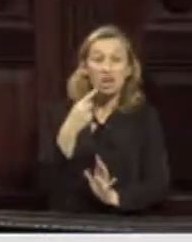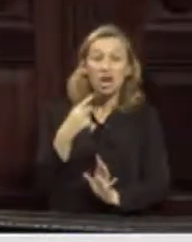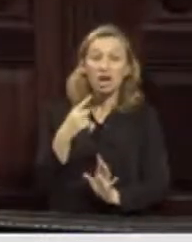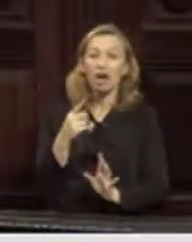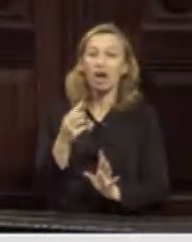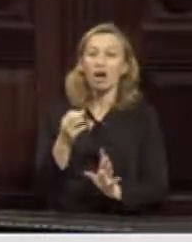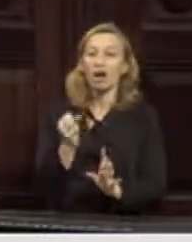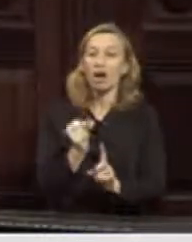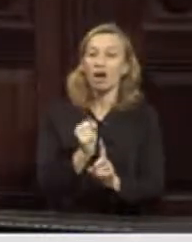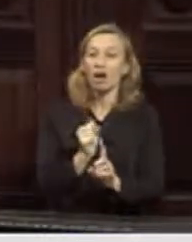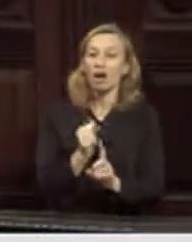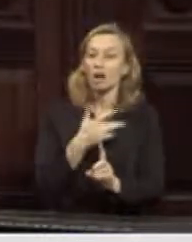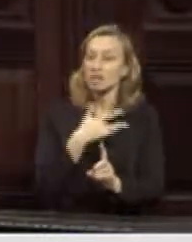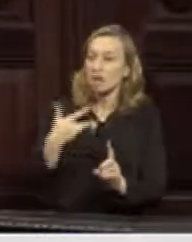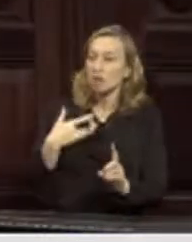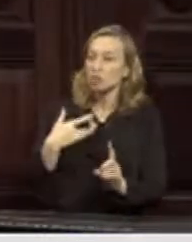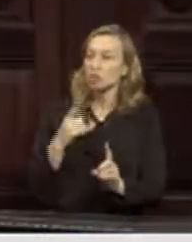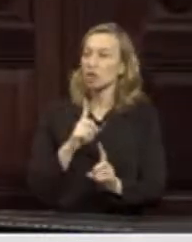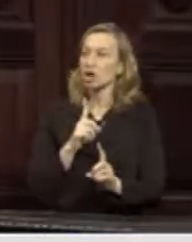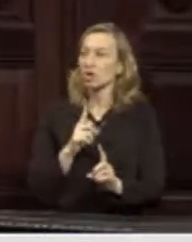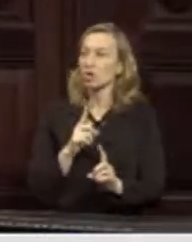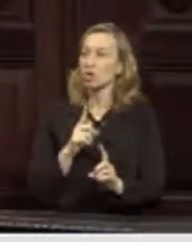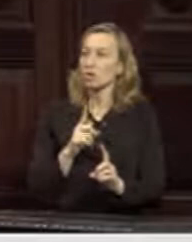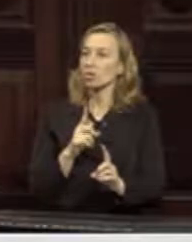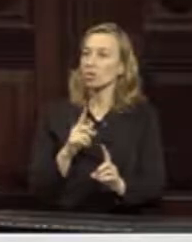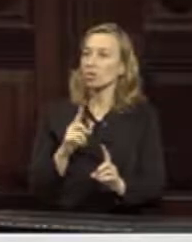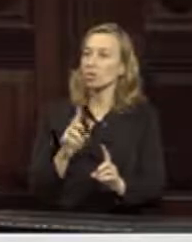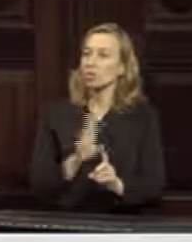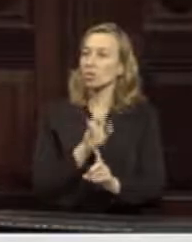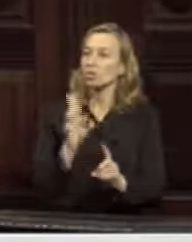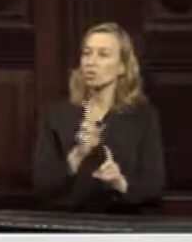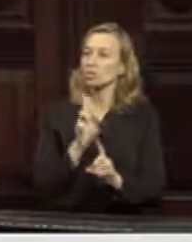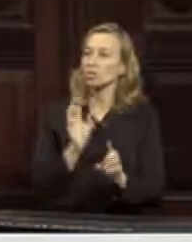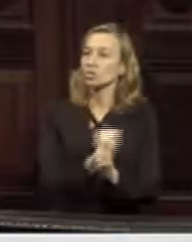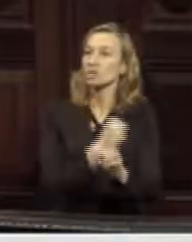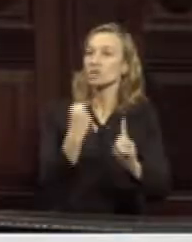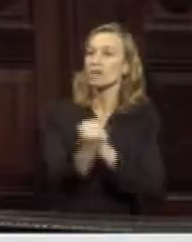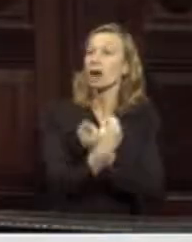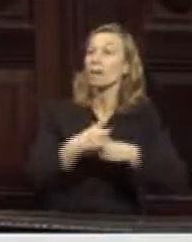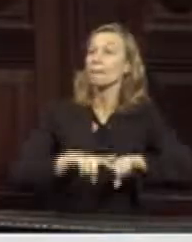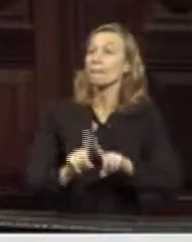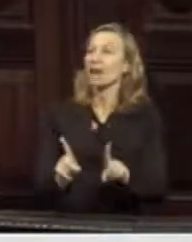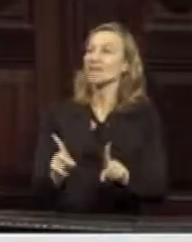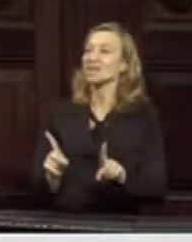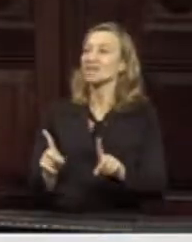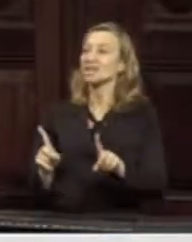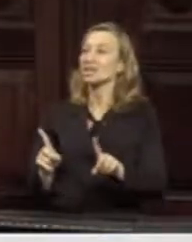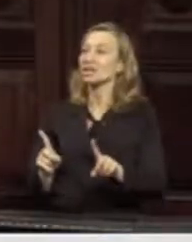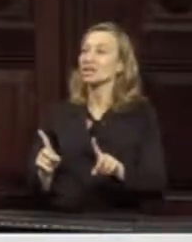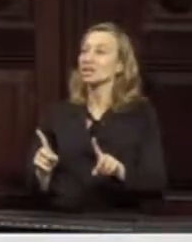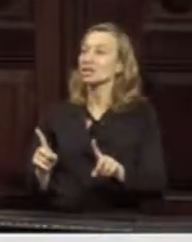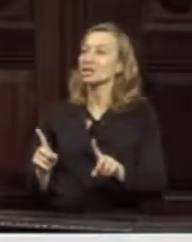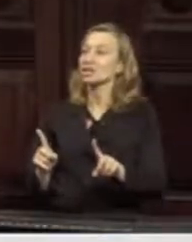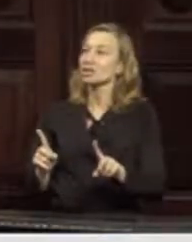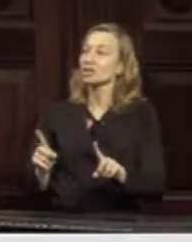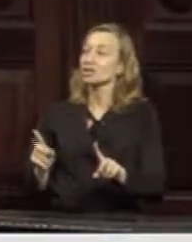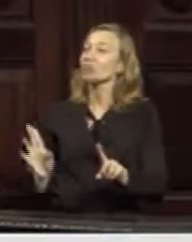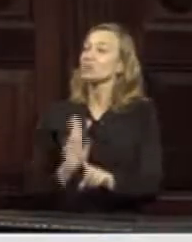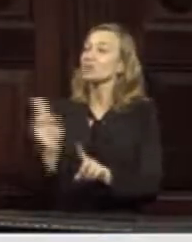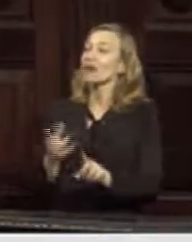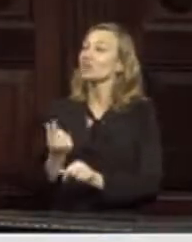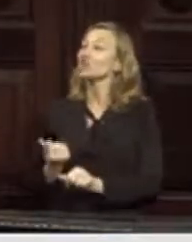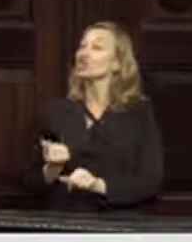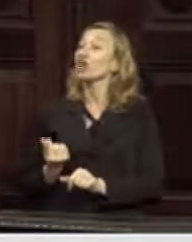instrumento de realização social, mas um instrumento exclusivo na busca do lucro. Todos já